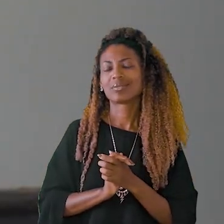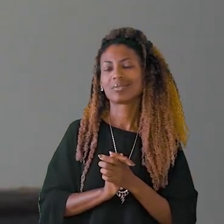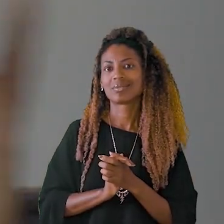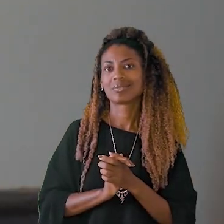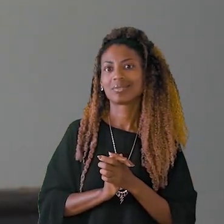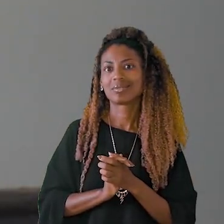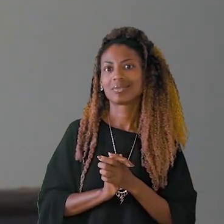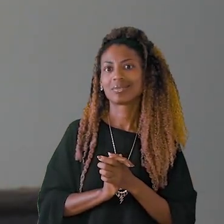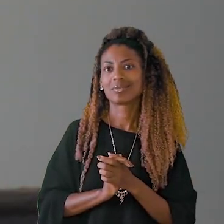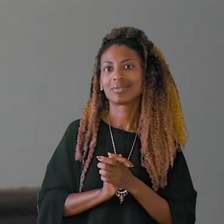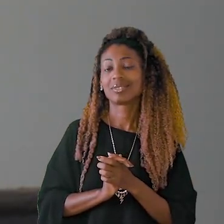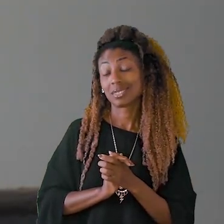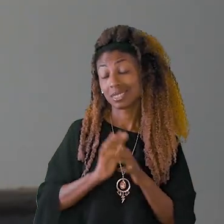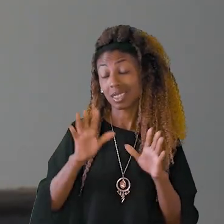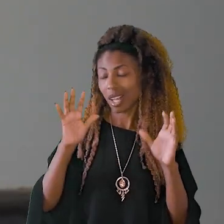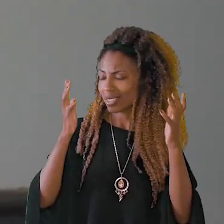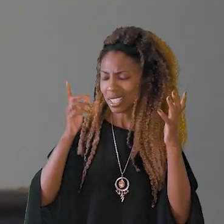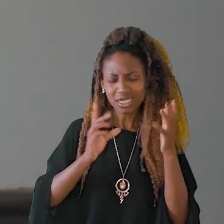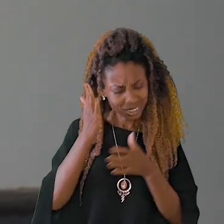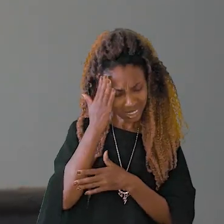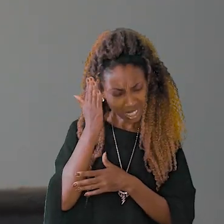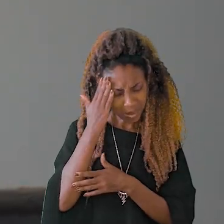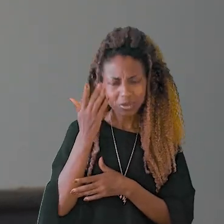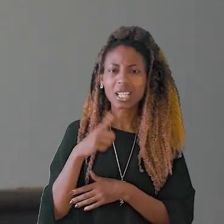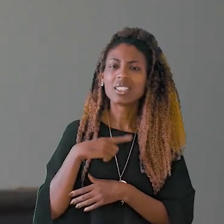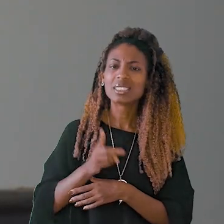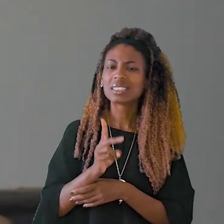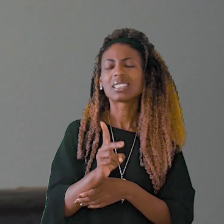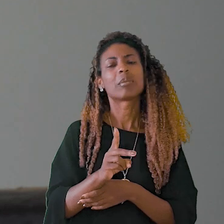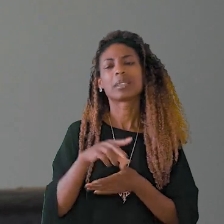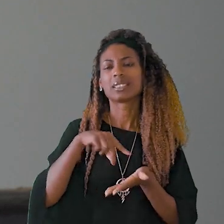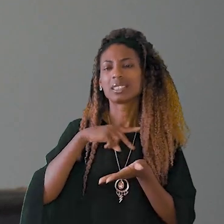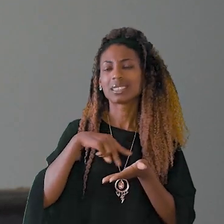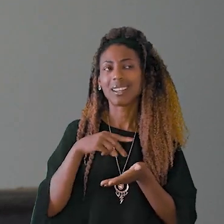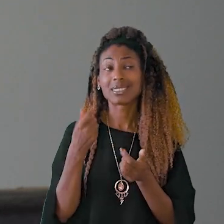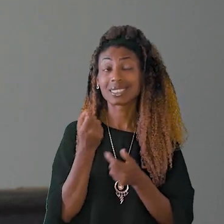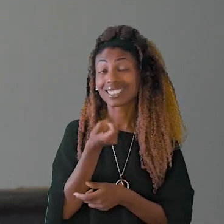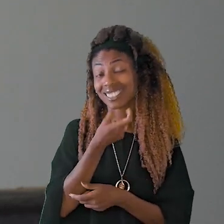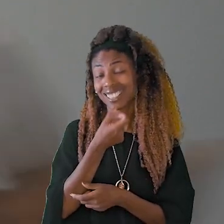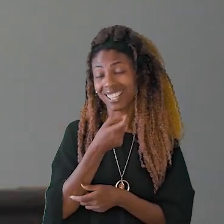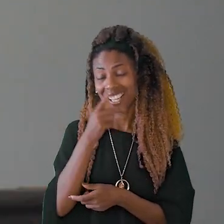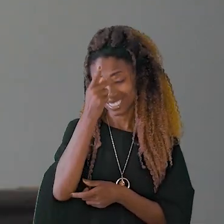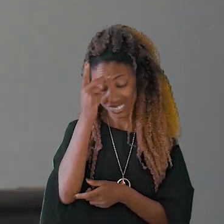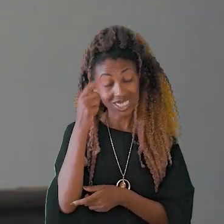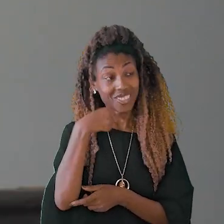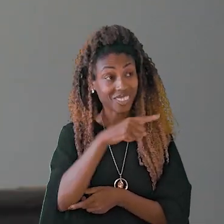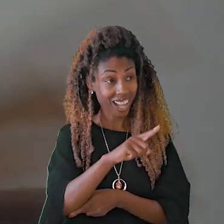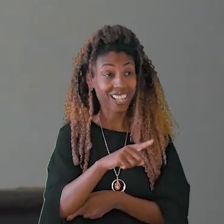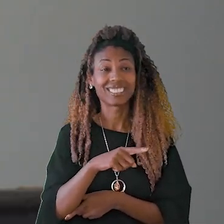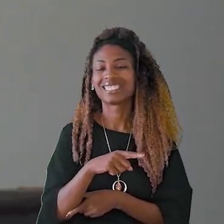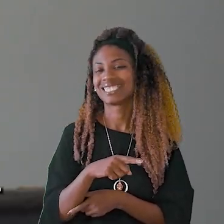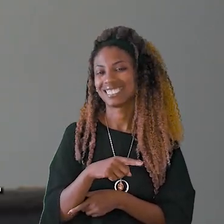das edições da vida, sabe que eu sempre dancei Crazy Love, né? Eu acho engraçado que as pessoas sempre falam assim, toca Crazy Love, poxa,